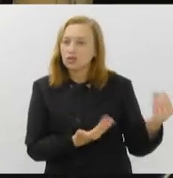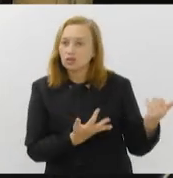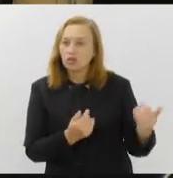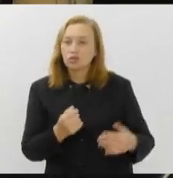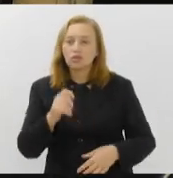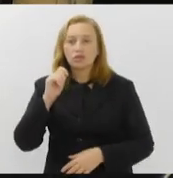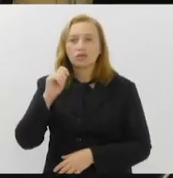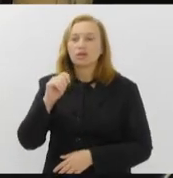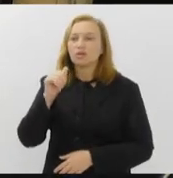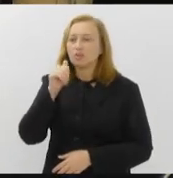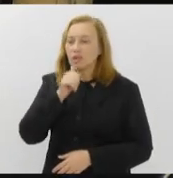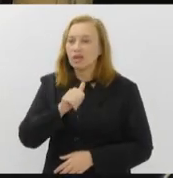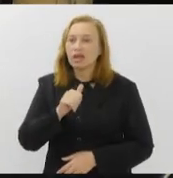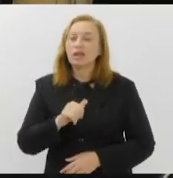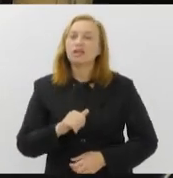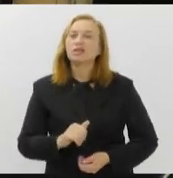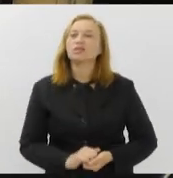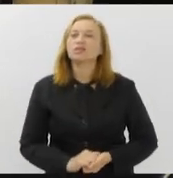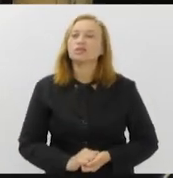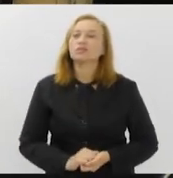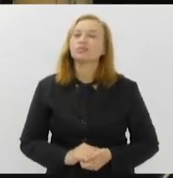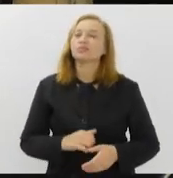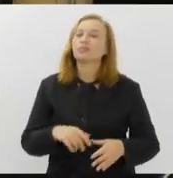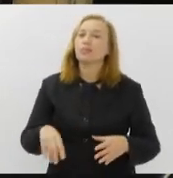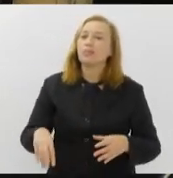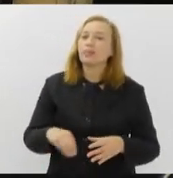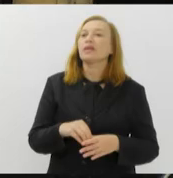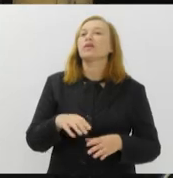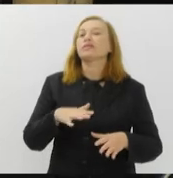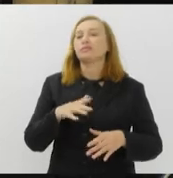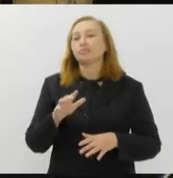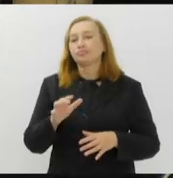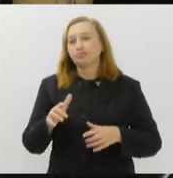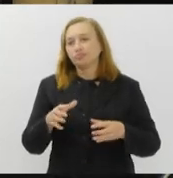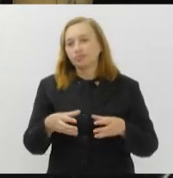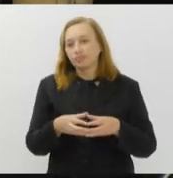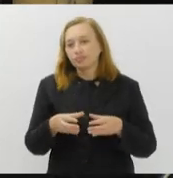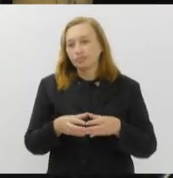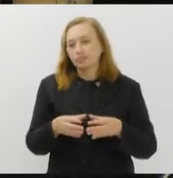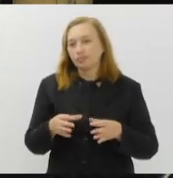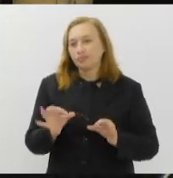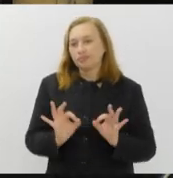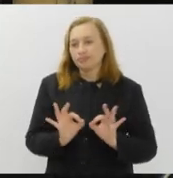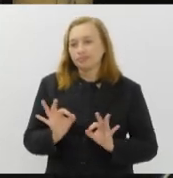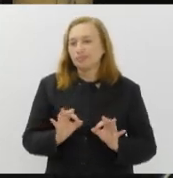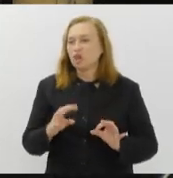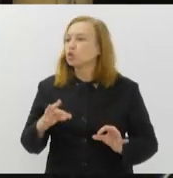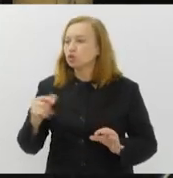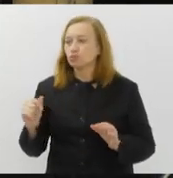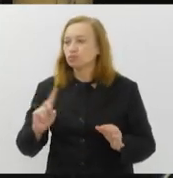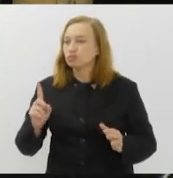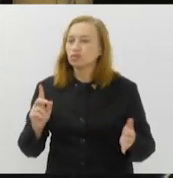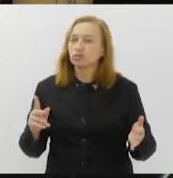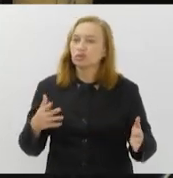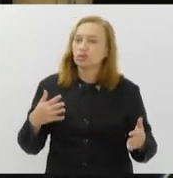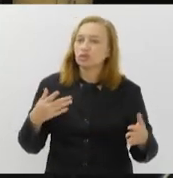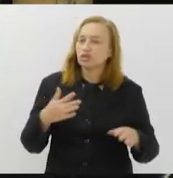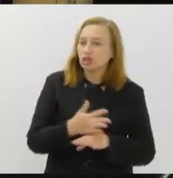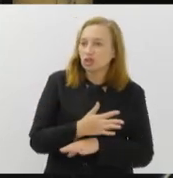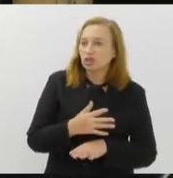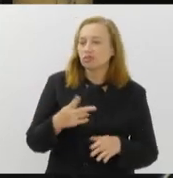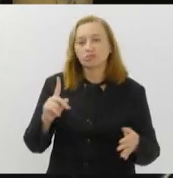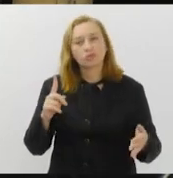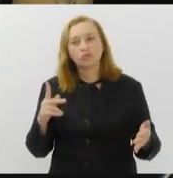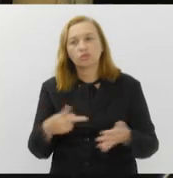meninas, que também fazem parte da nossa organização comunitária, enquanto tudo isso não chega, enquanto tudo isso não acontece, enquanto esbarra no poder